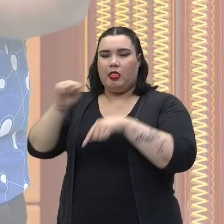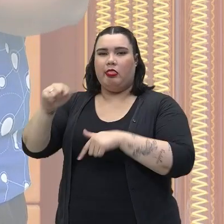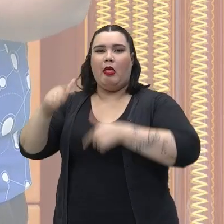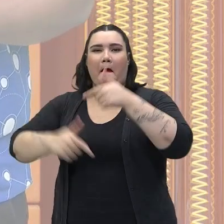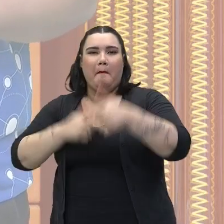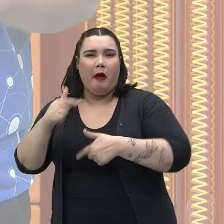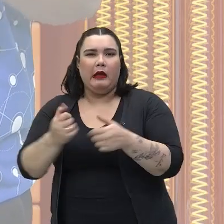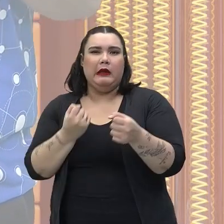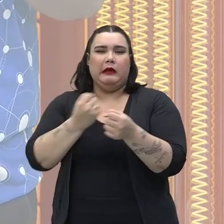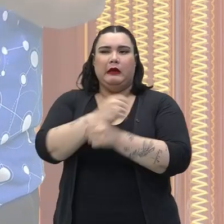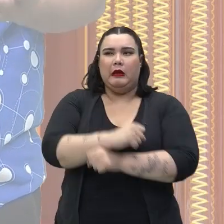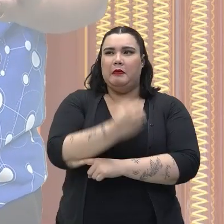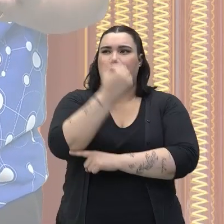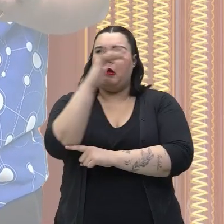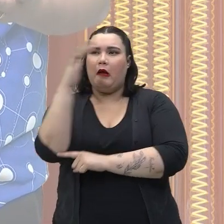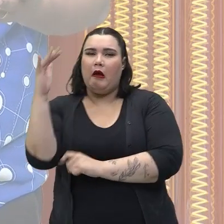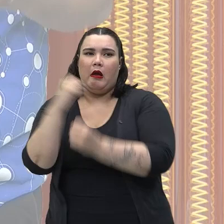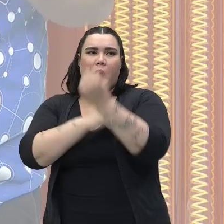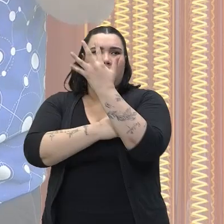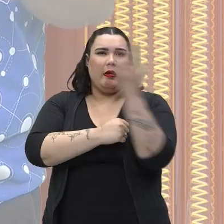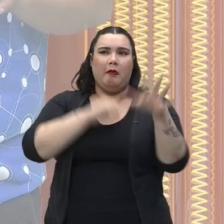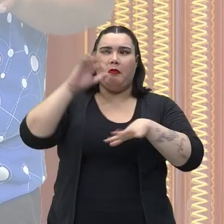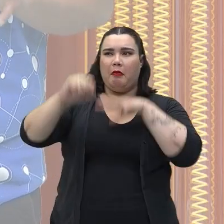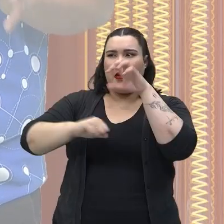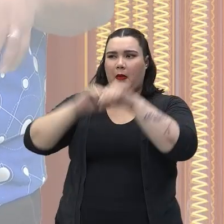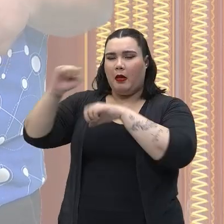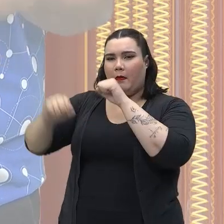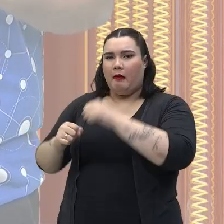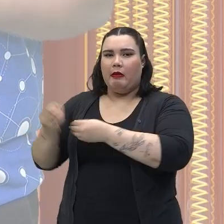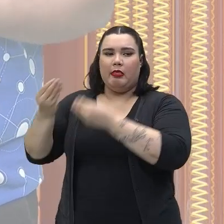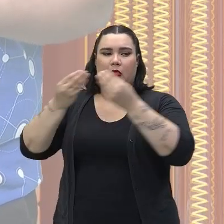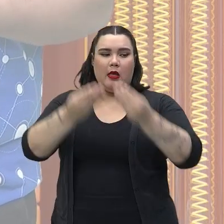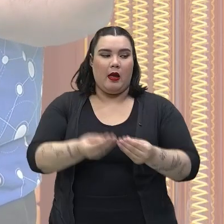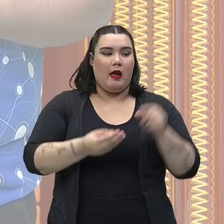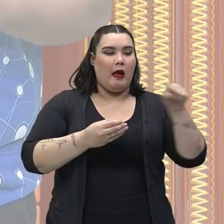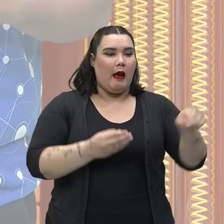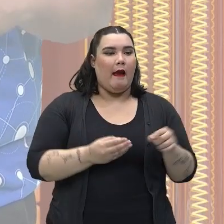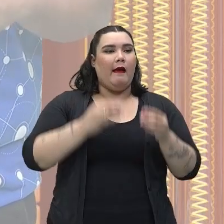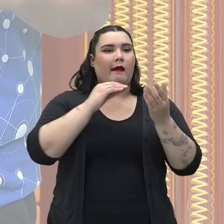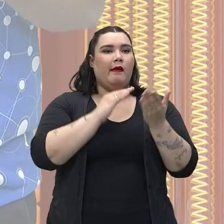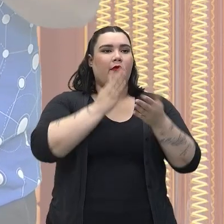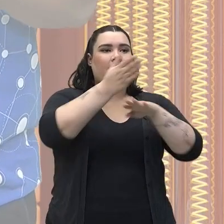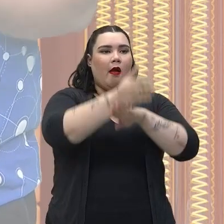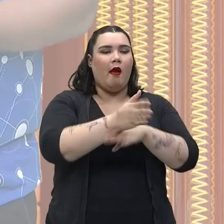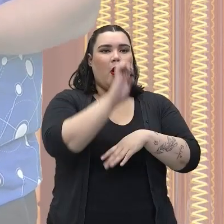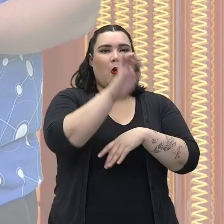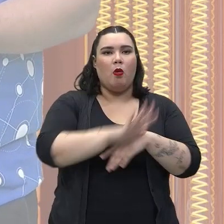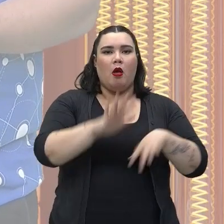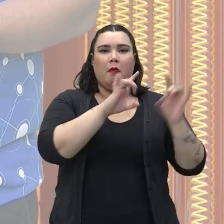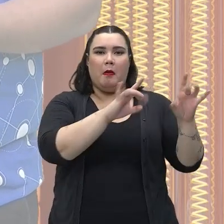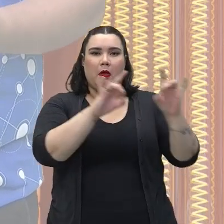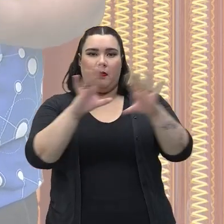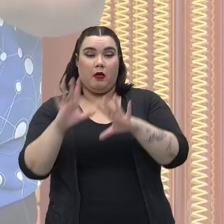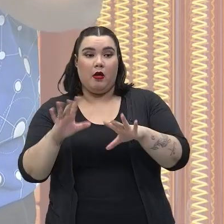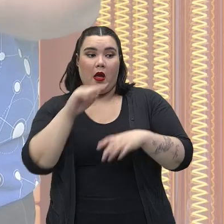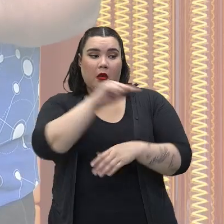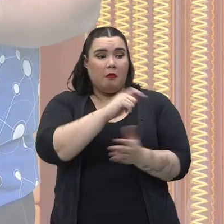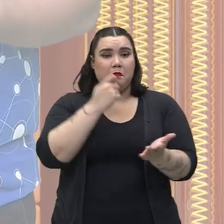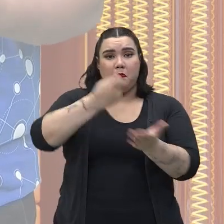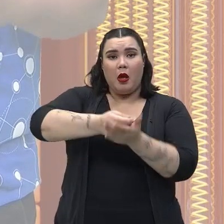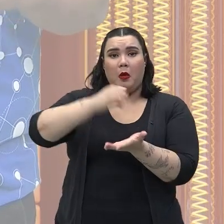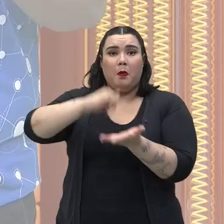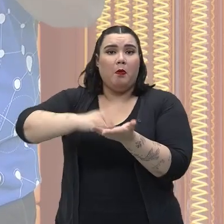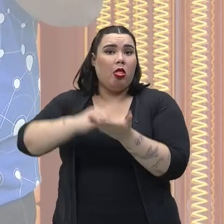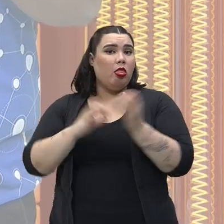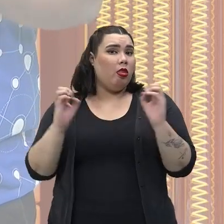sertão, traziam e era vendido para a Europa, a Igreja também não pagava impostos, ou seja, só lucrava com o